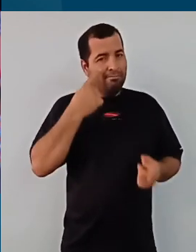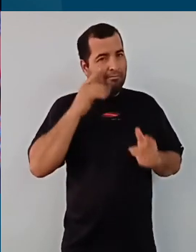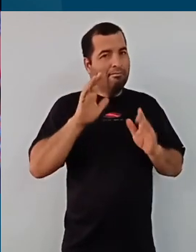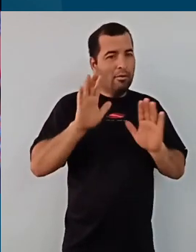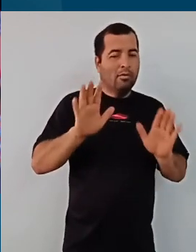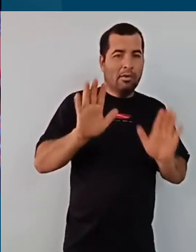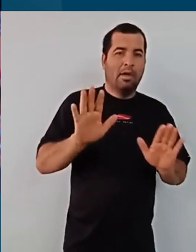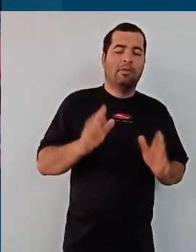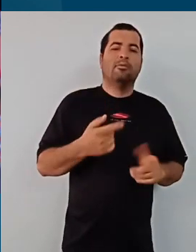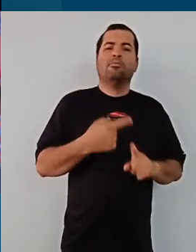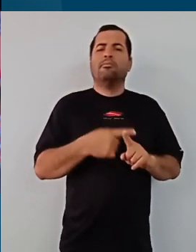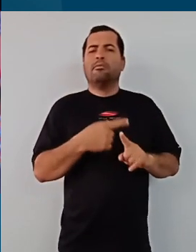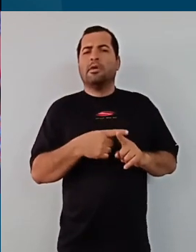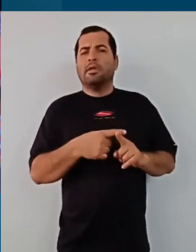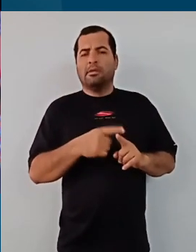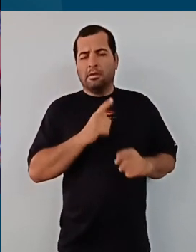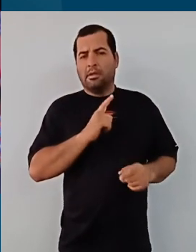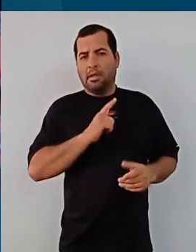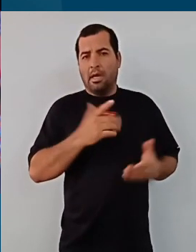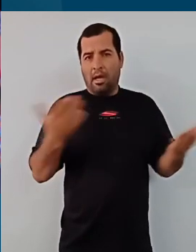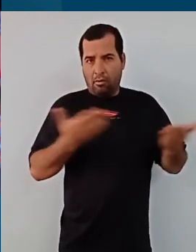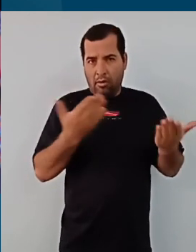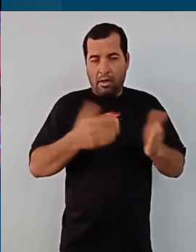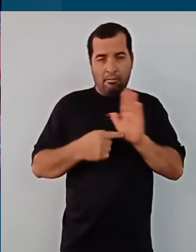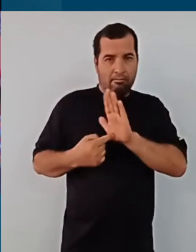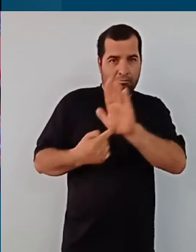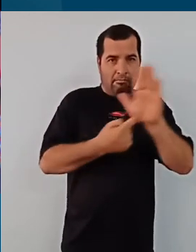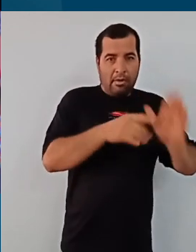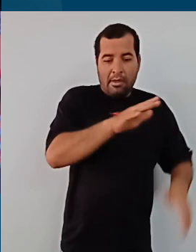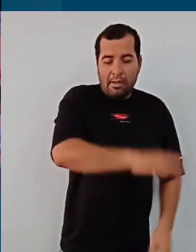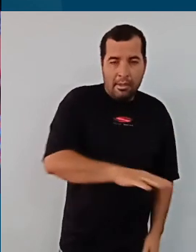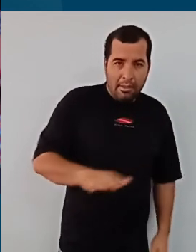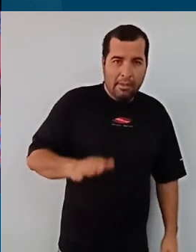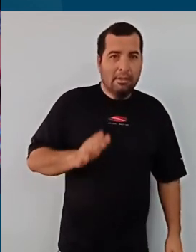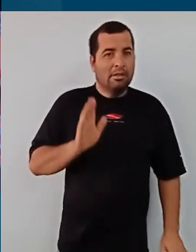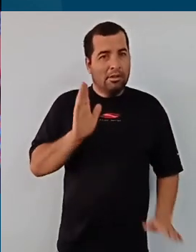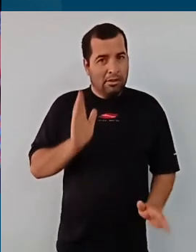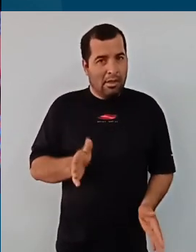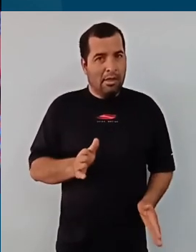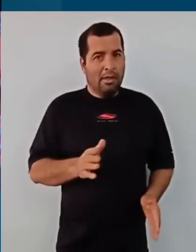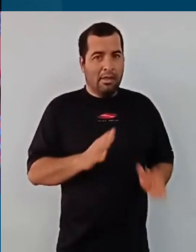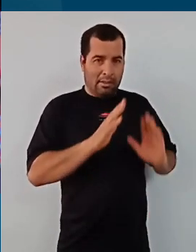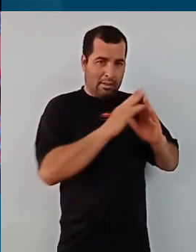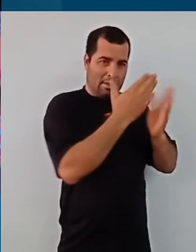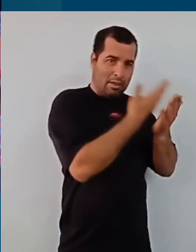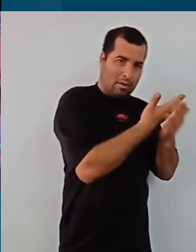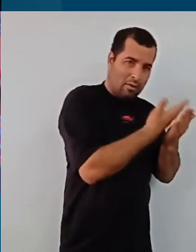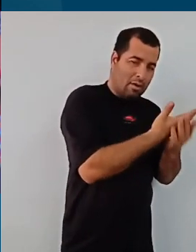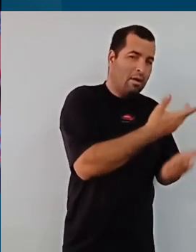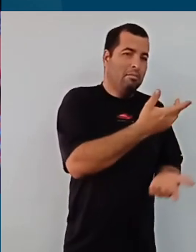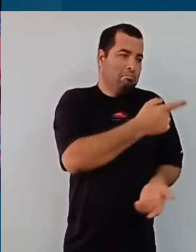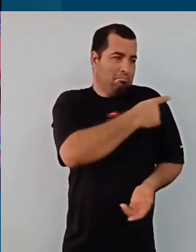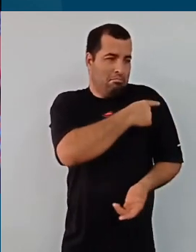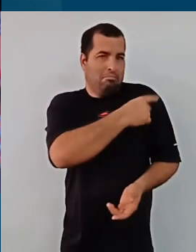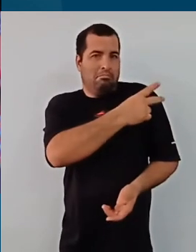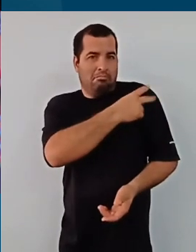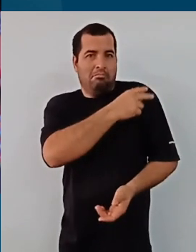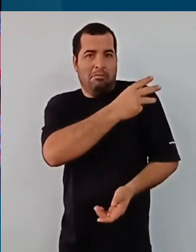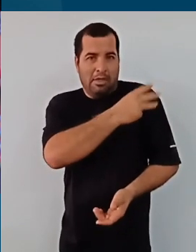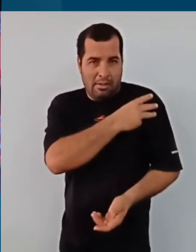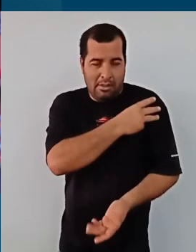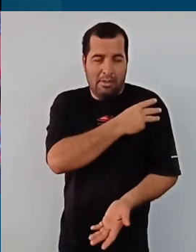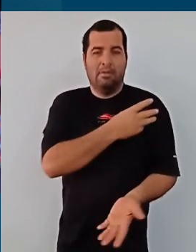cuidado isso, porque, de fato, a gente tem um cenário de crianças que estiveram na escola em 1º, 2º e 3º